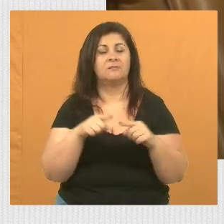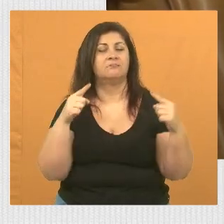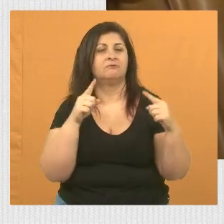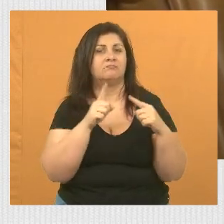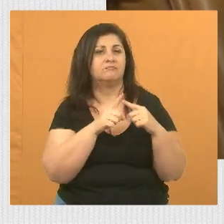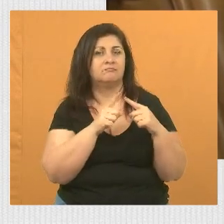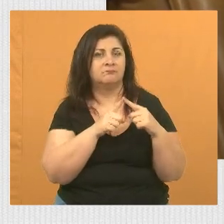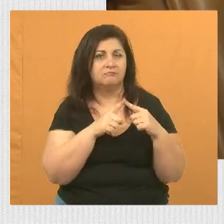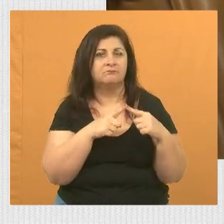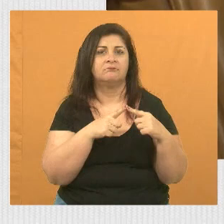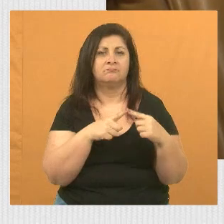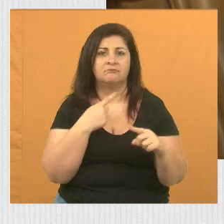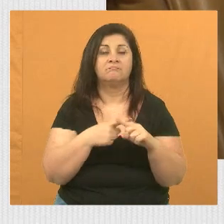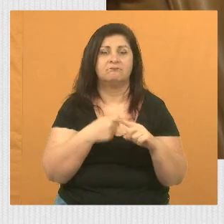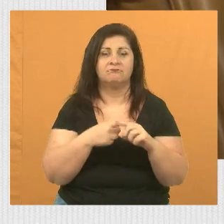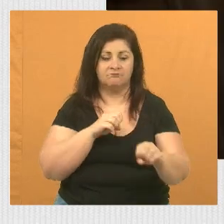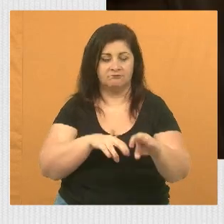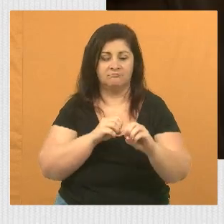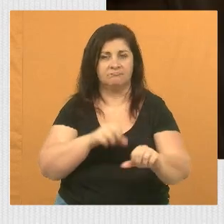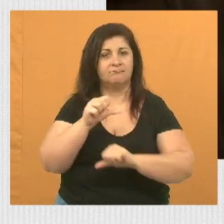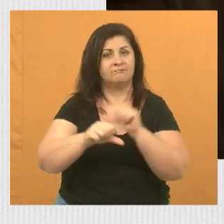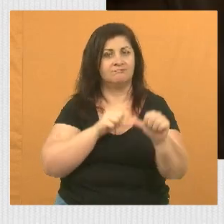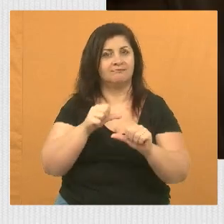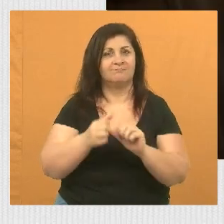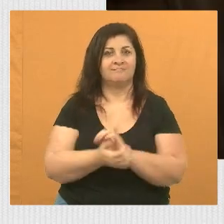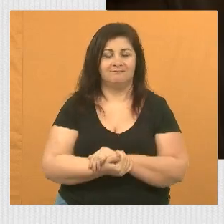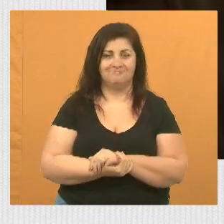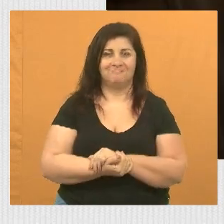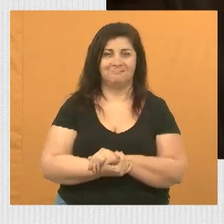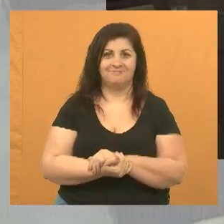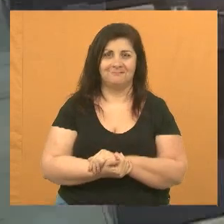porque é a educação que transforma.